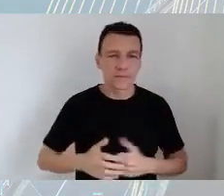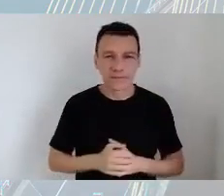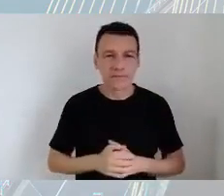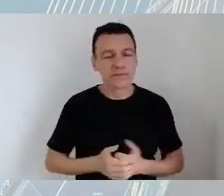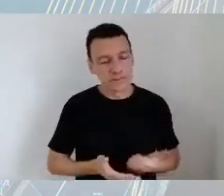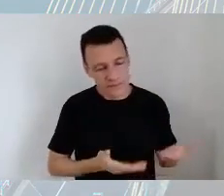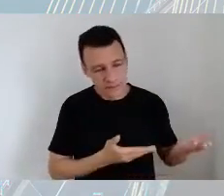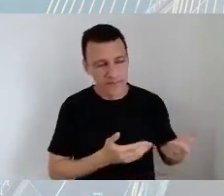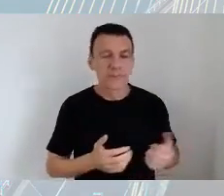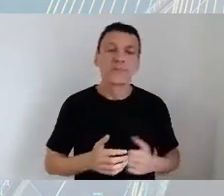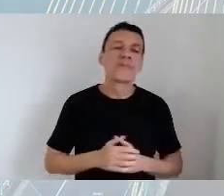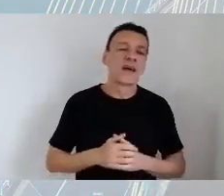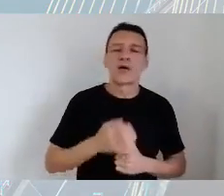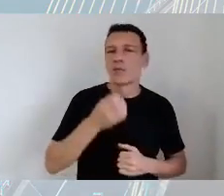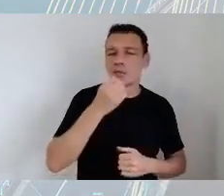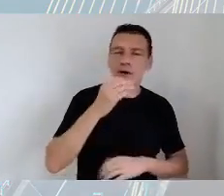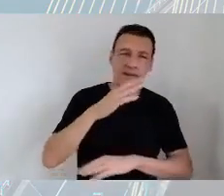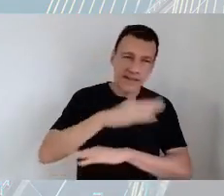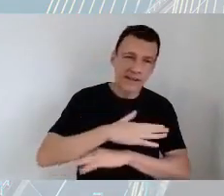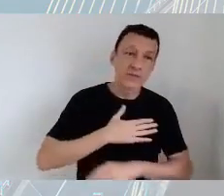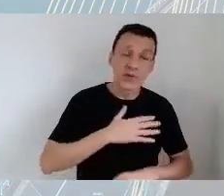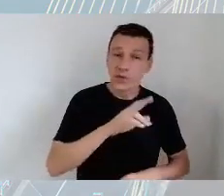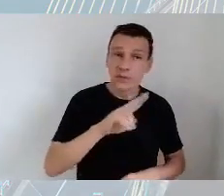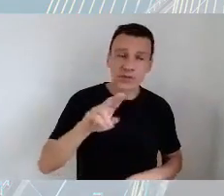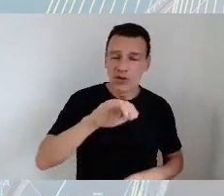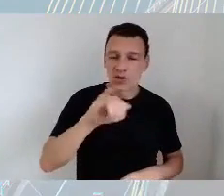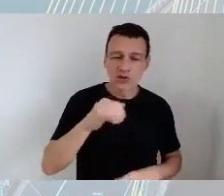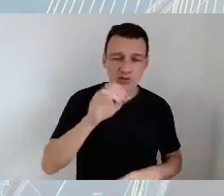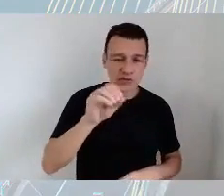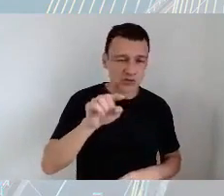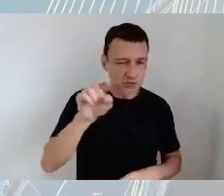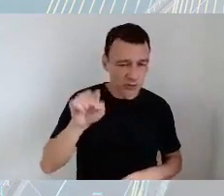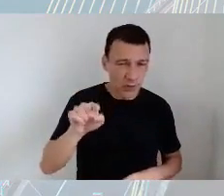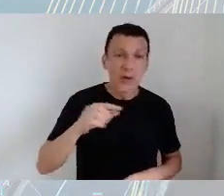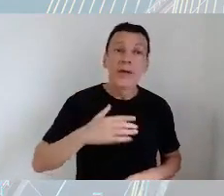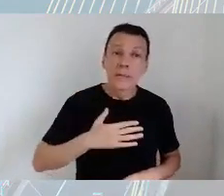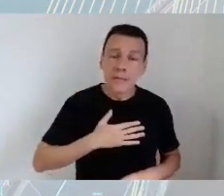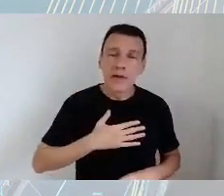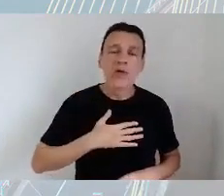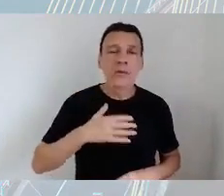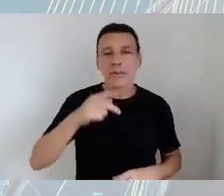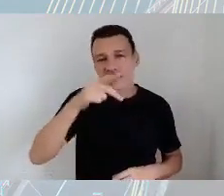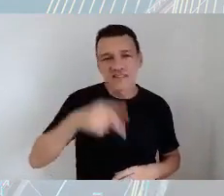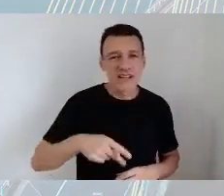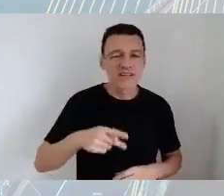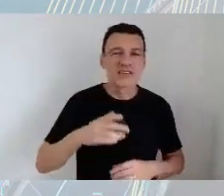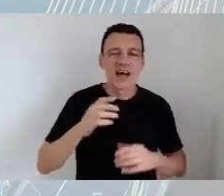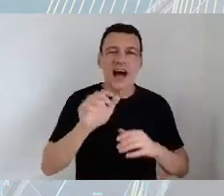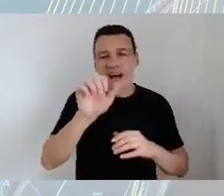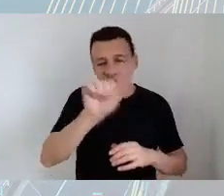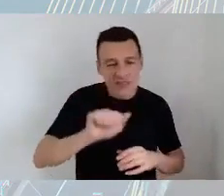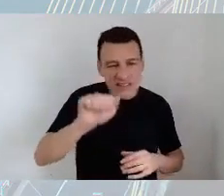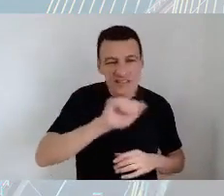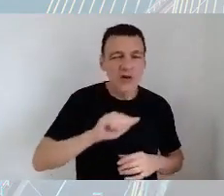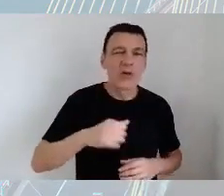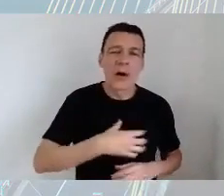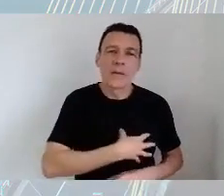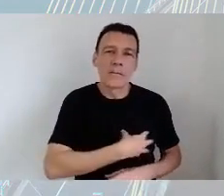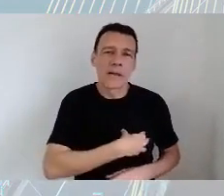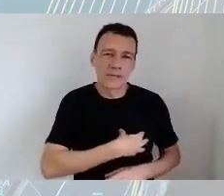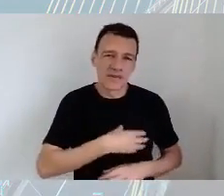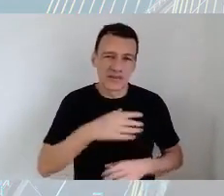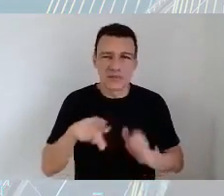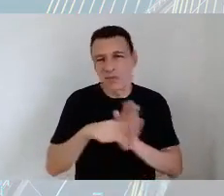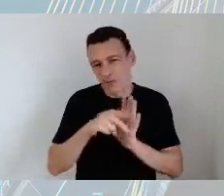é Jô, eu sou diretora-presidente da Fundação Mamíferos Aquáticos, uma instituição que há 34 anos cuida da